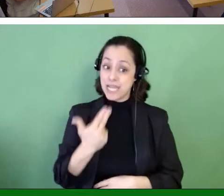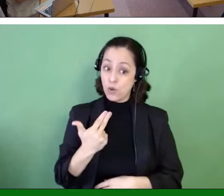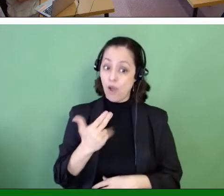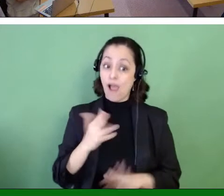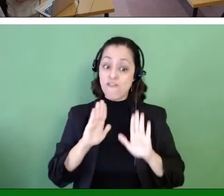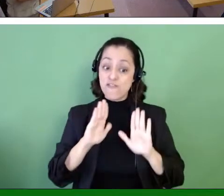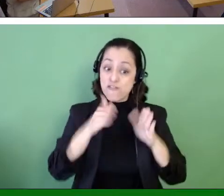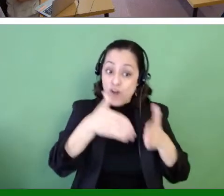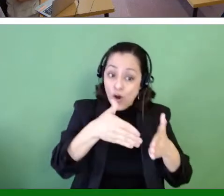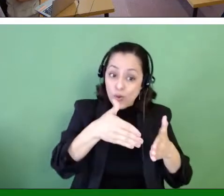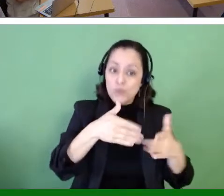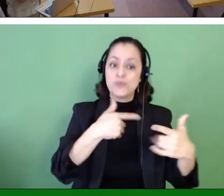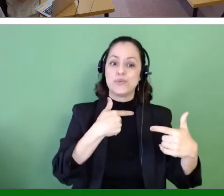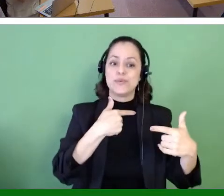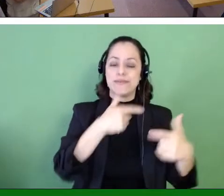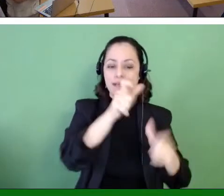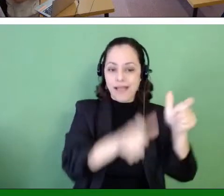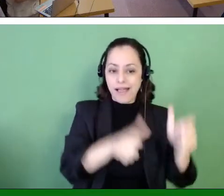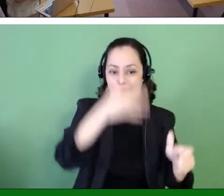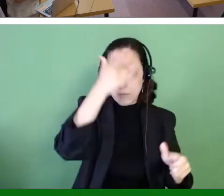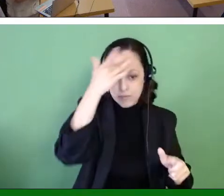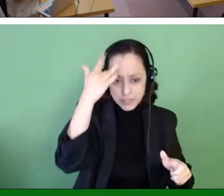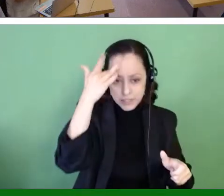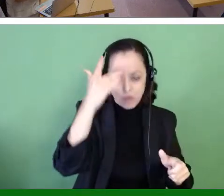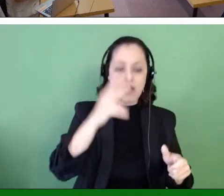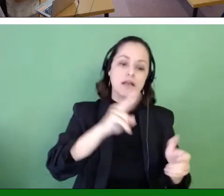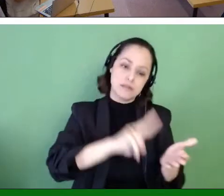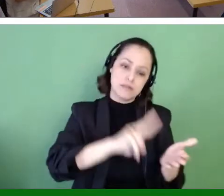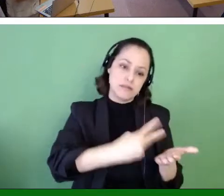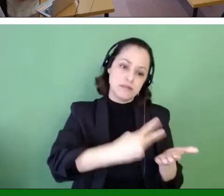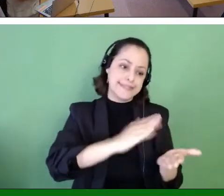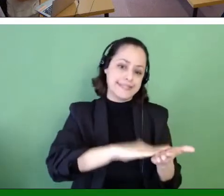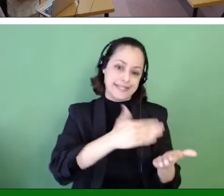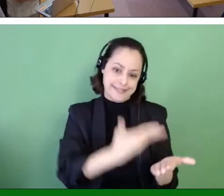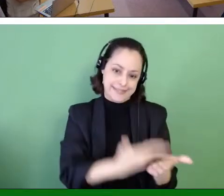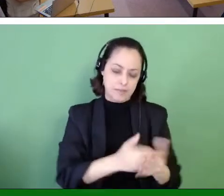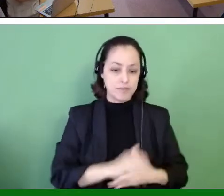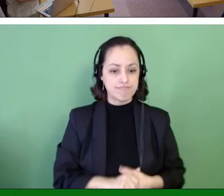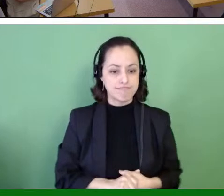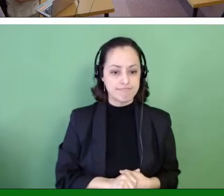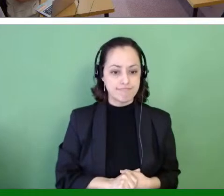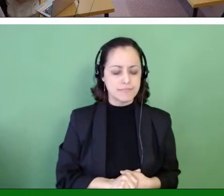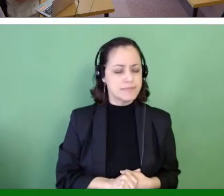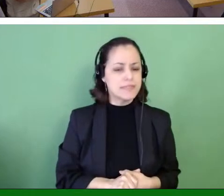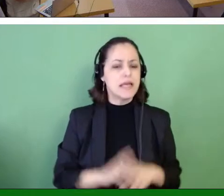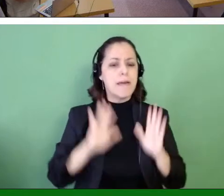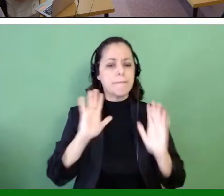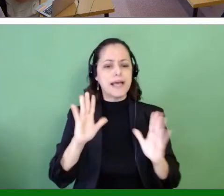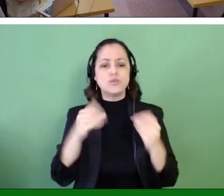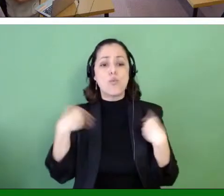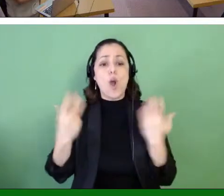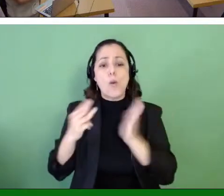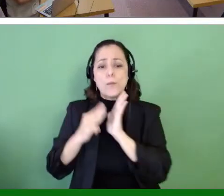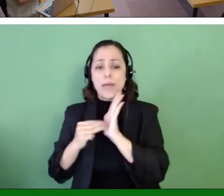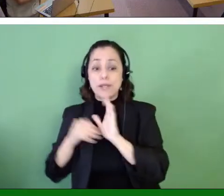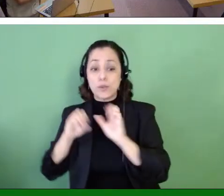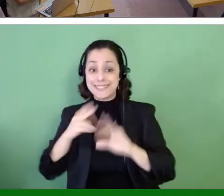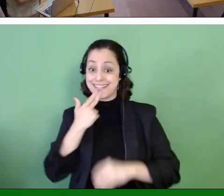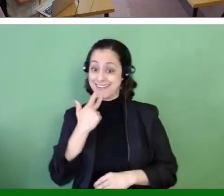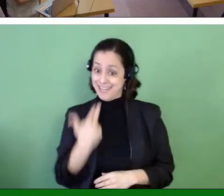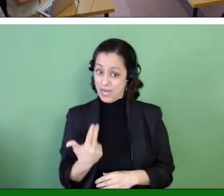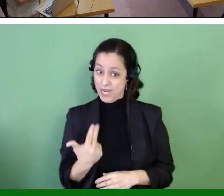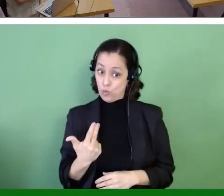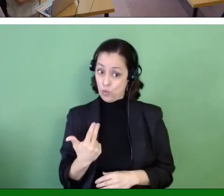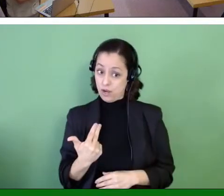ainda é algo que está muito recente, a gente, na verdade, não tem isso muito definido. Né? Como ensinar língua? Qual que é a diferença, né, de ensinar língua